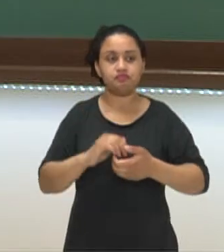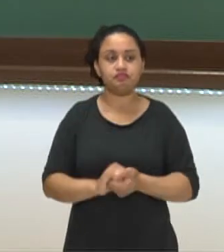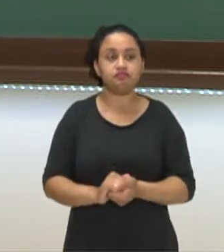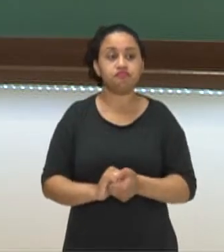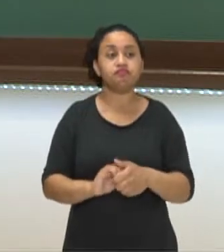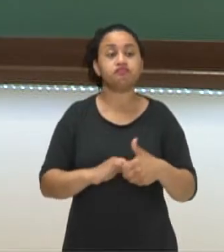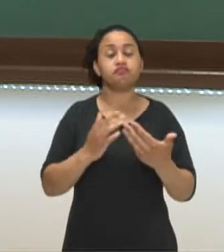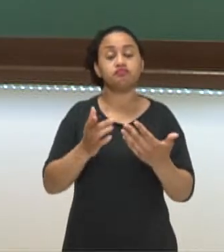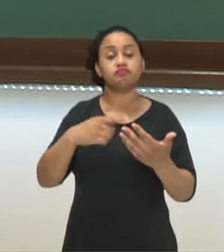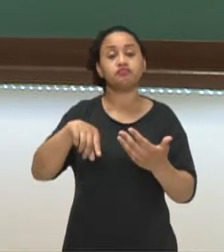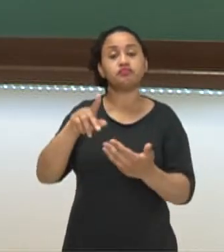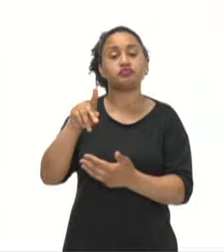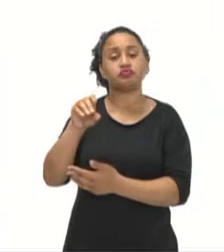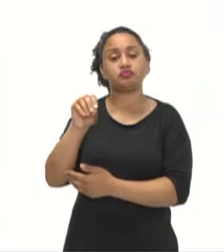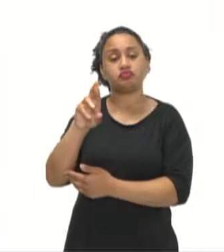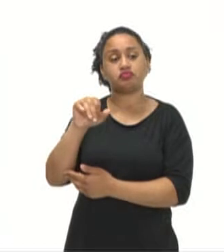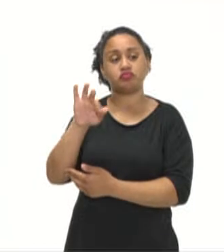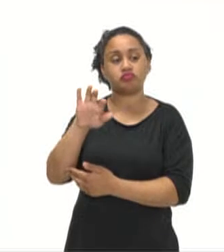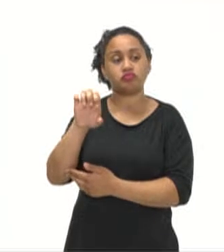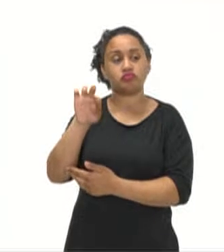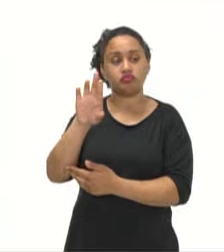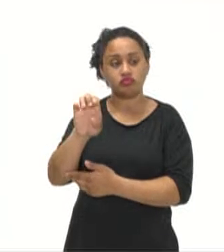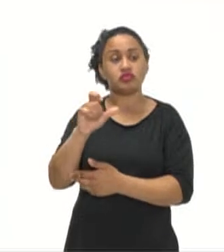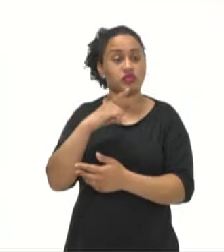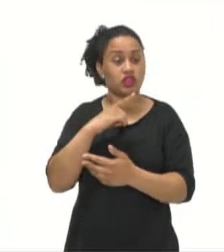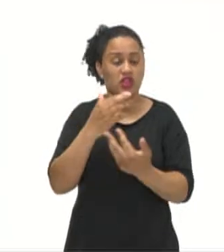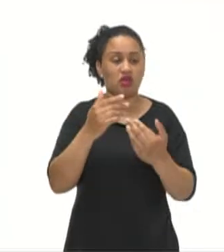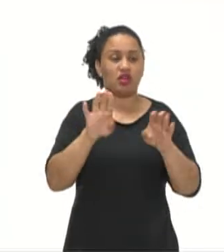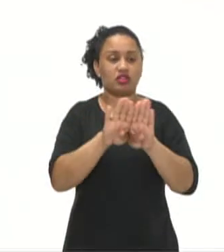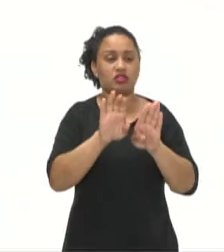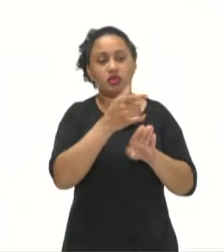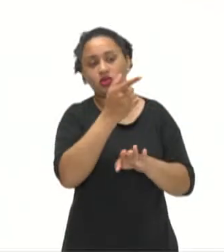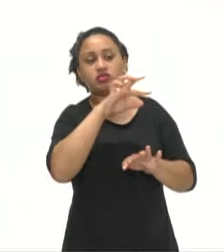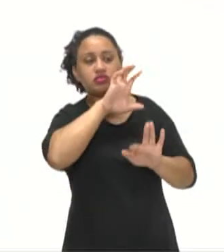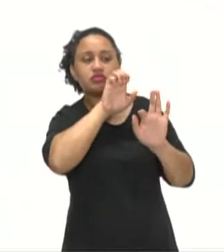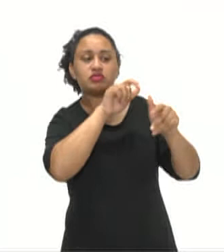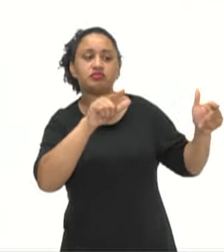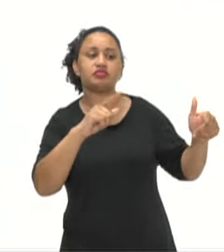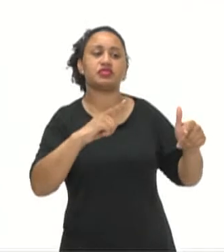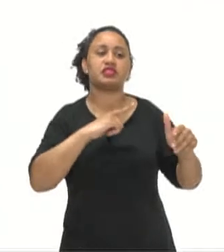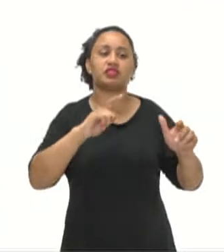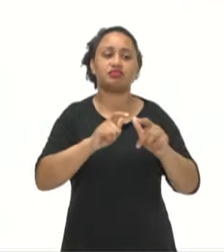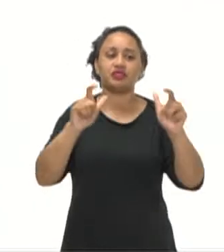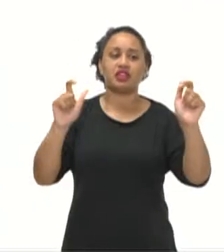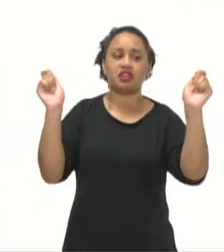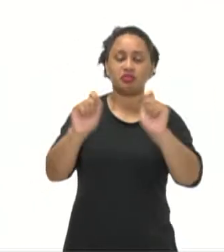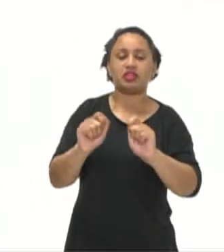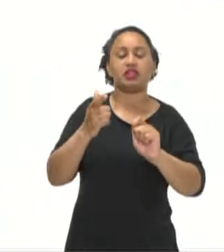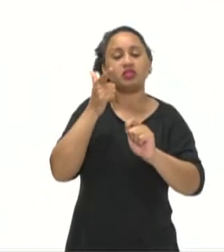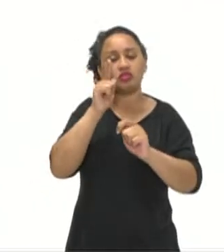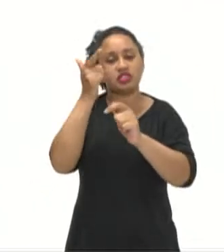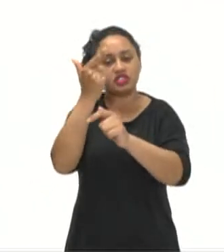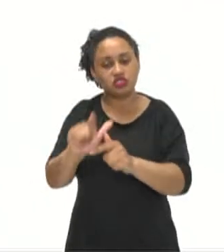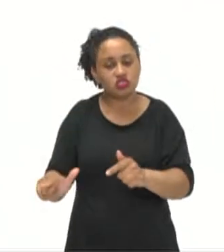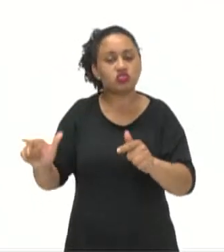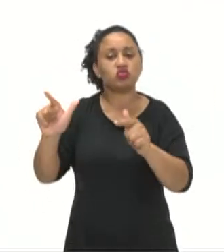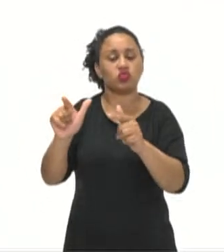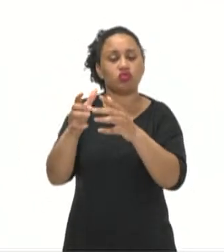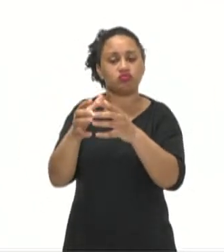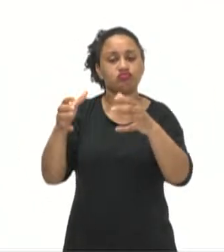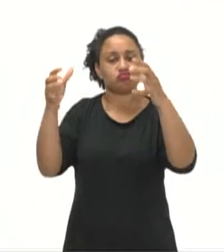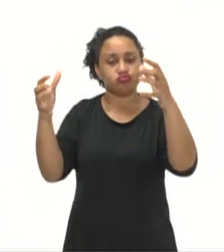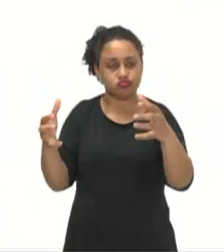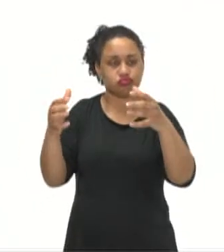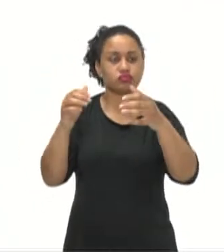lá que eu sei que vocês conseguem. Os poríferos, assim como ocorre em outros animais, têm grande capacidade de